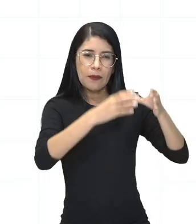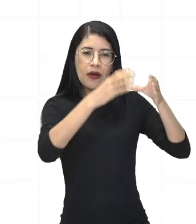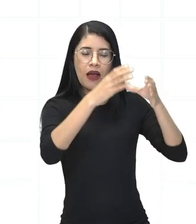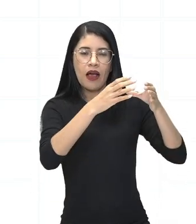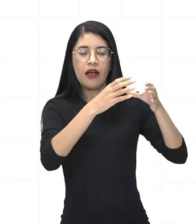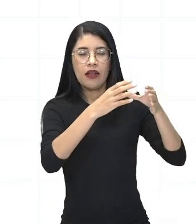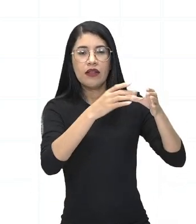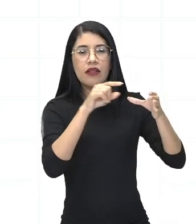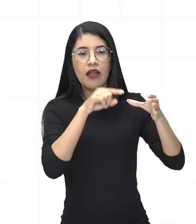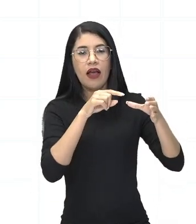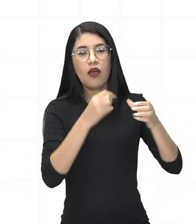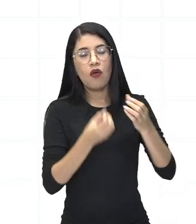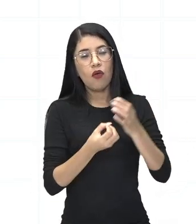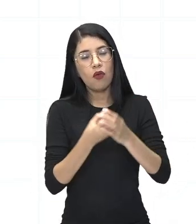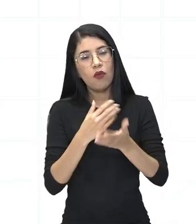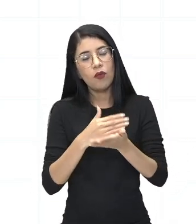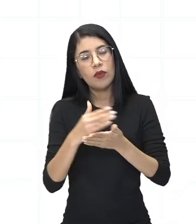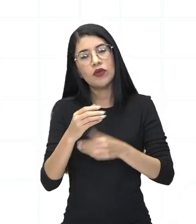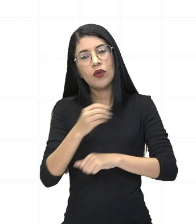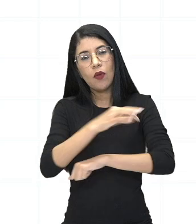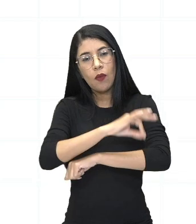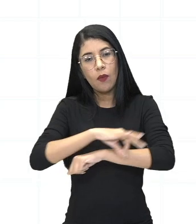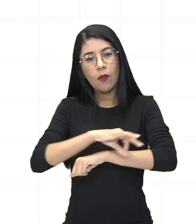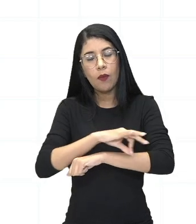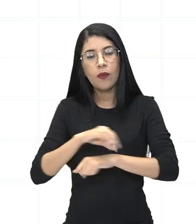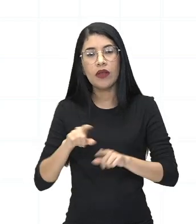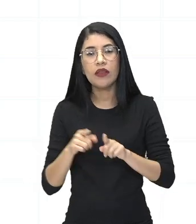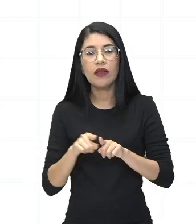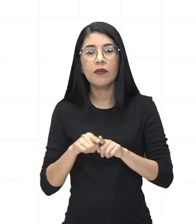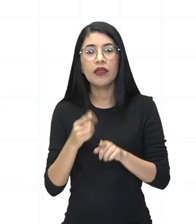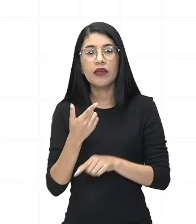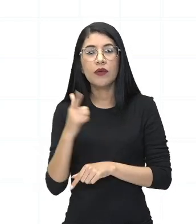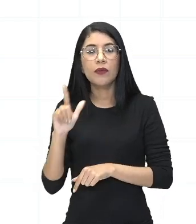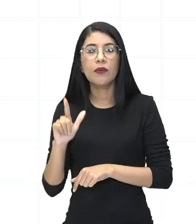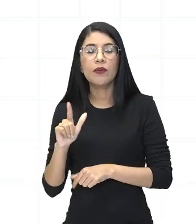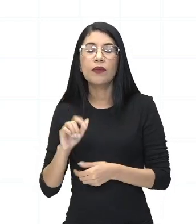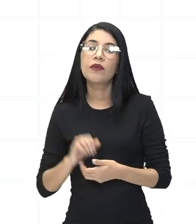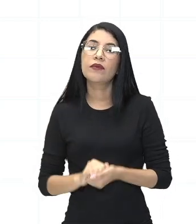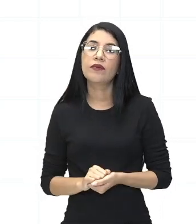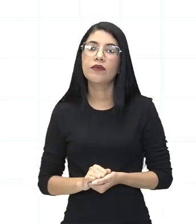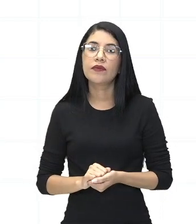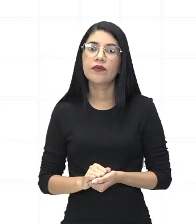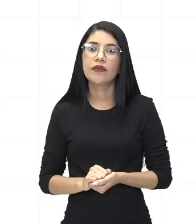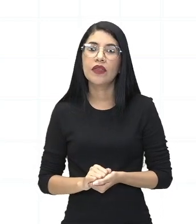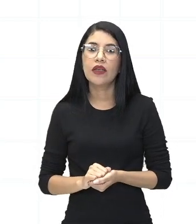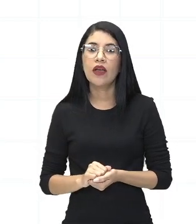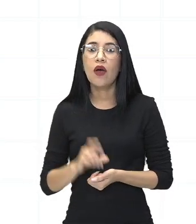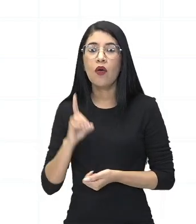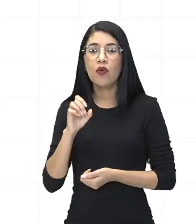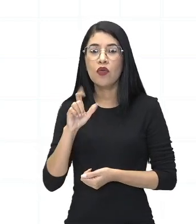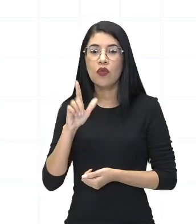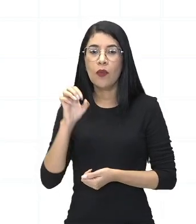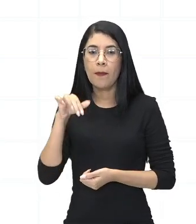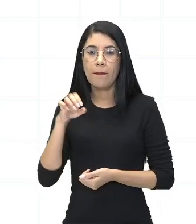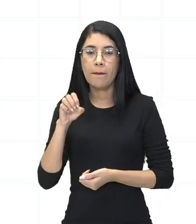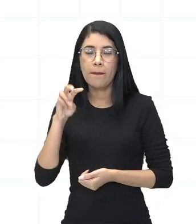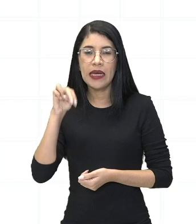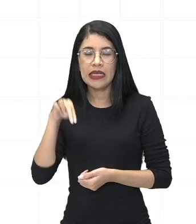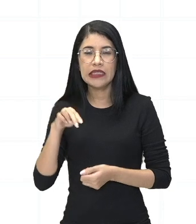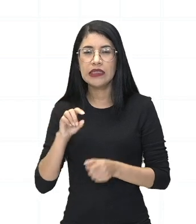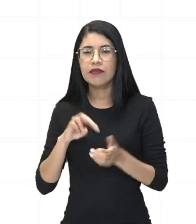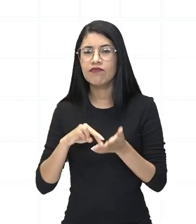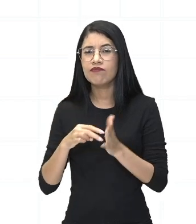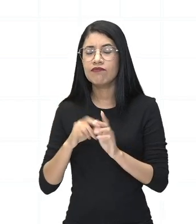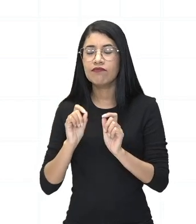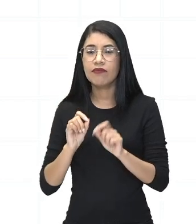né, a sua arquitetura. Nós temos o dômen também, que representa o quê? O que são os dômenes? Vamos ver? São